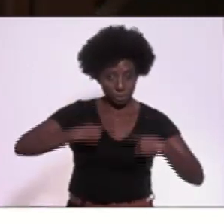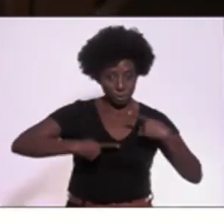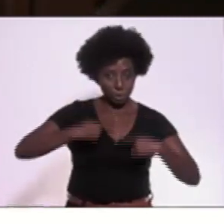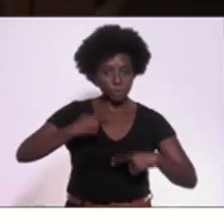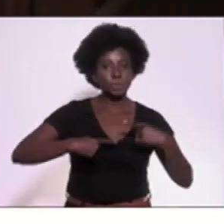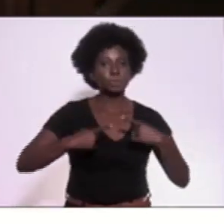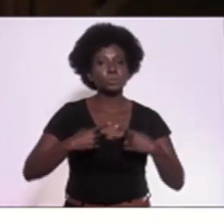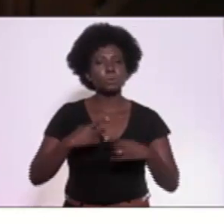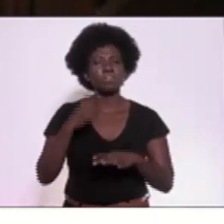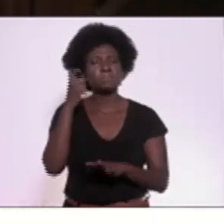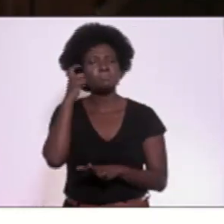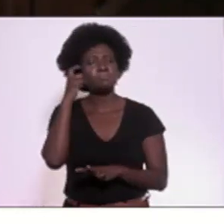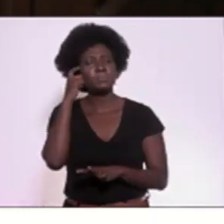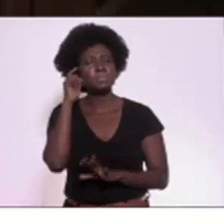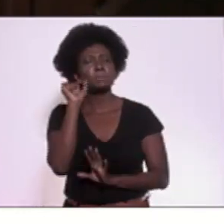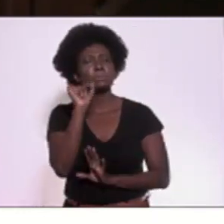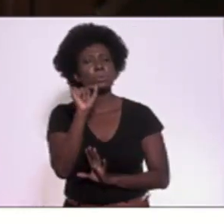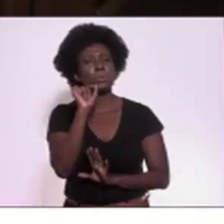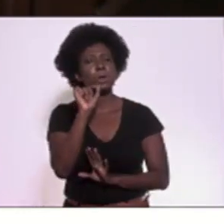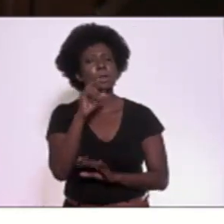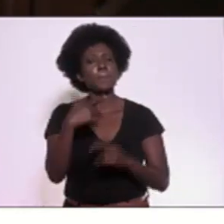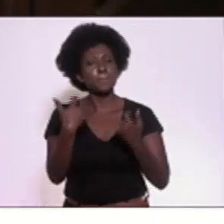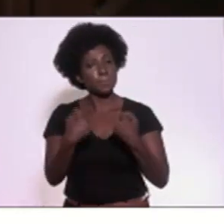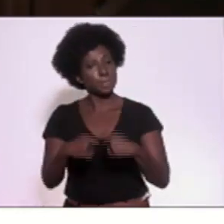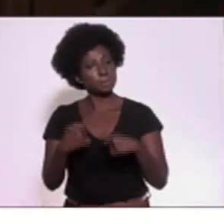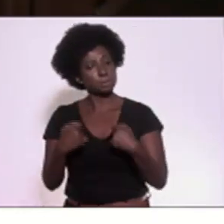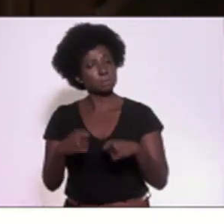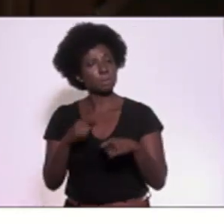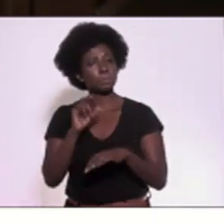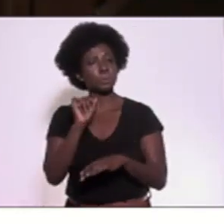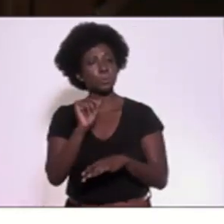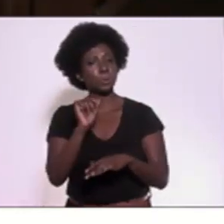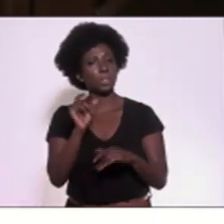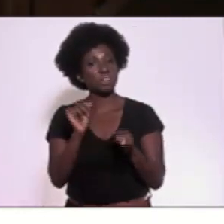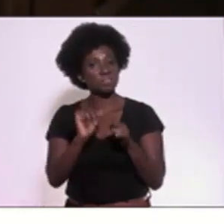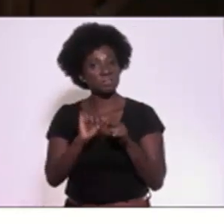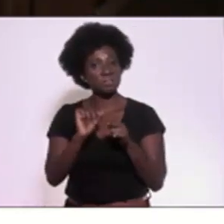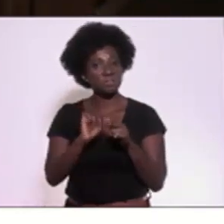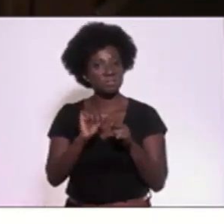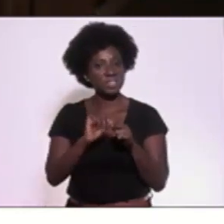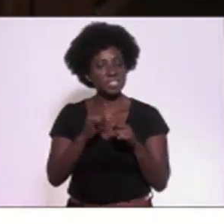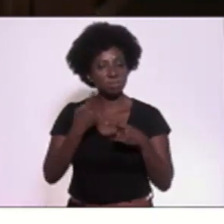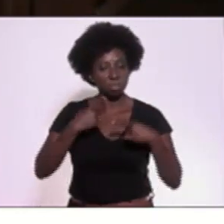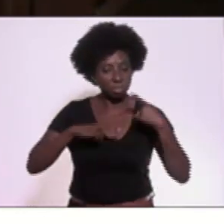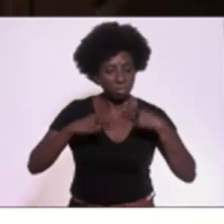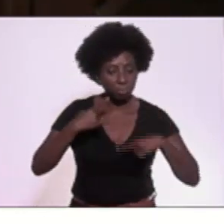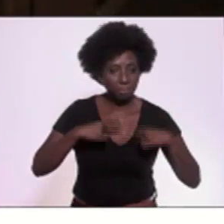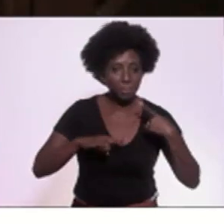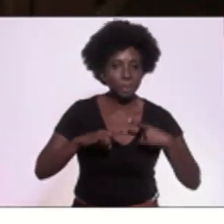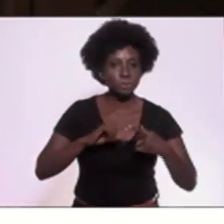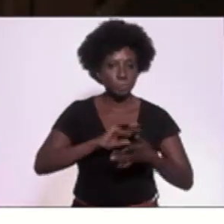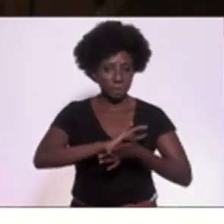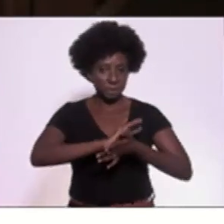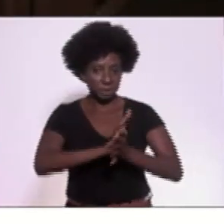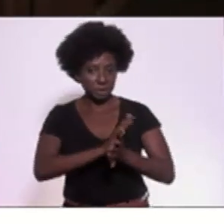a reflexão do quanto precisamos fazer o debate sobre o racismo